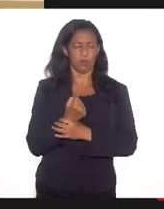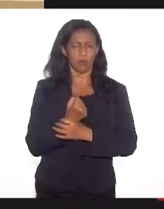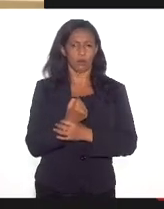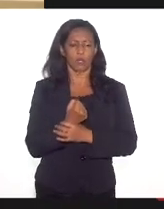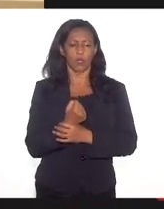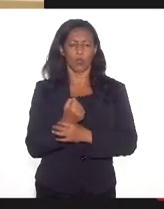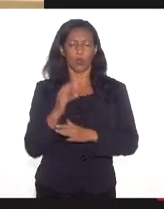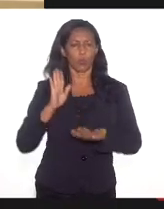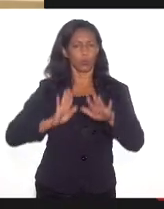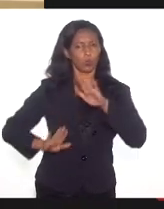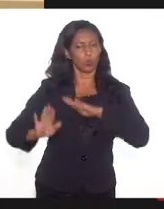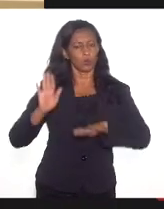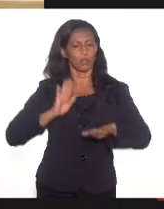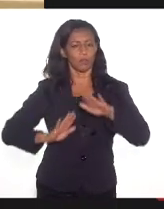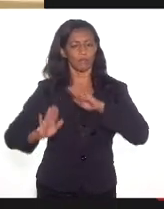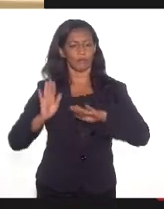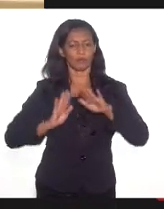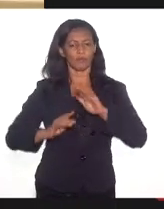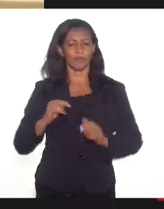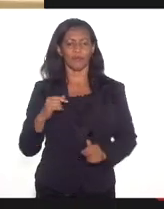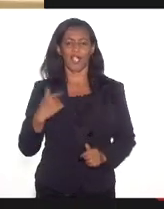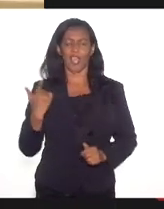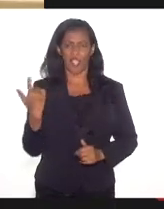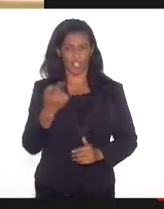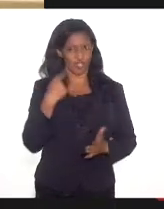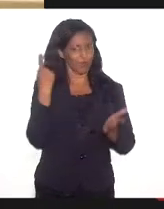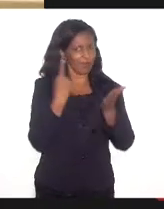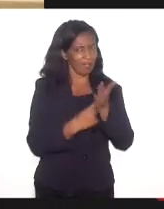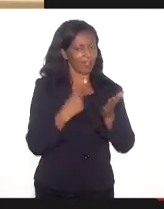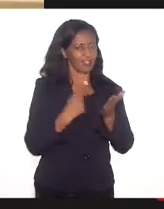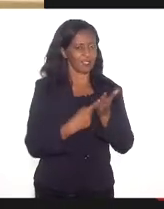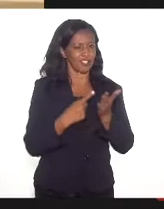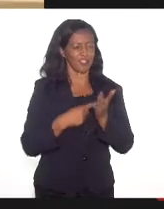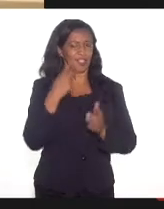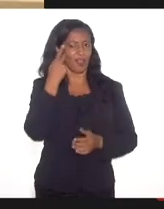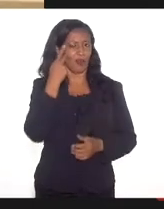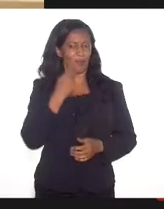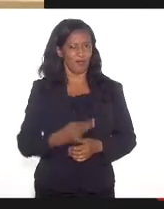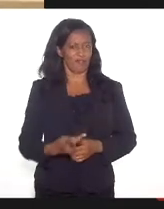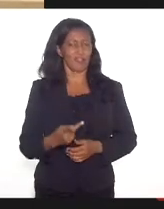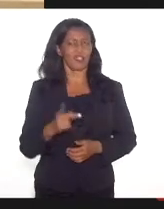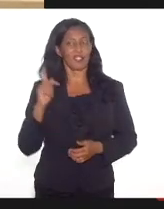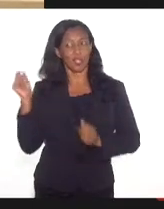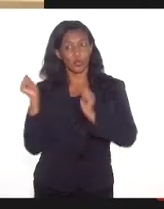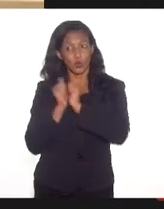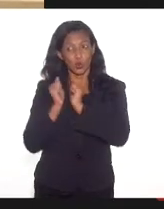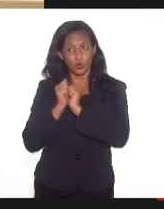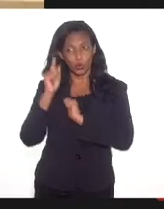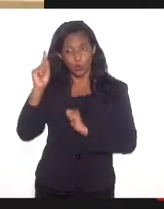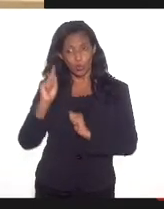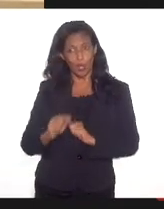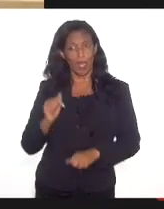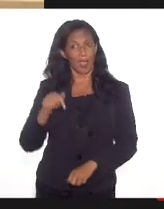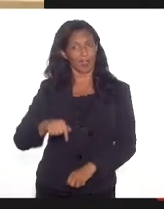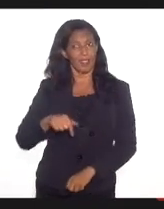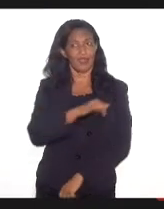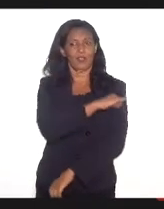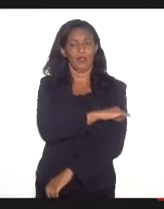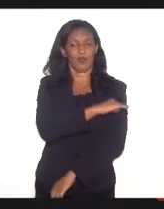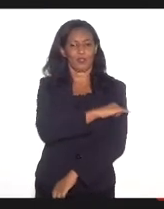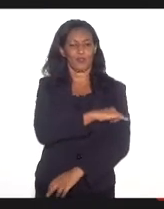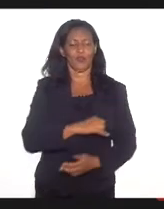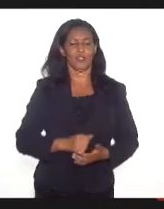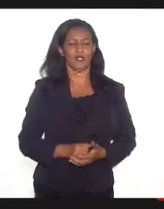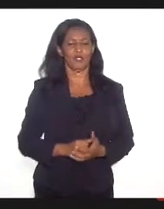com muito cuidado mas a gente vai agendar sim uma visita para fazer com o senhor aqui no Rio de Janeiro numa